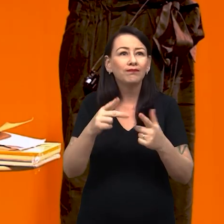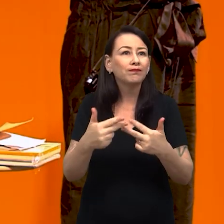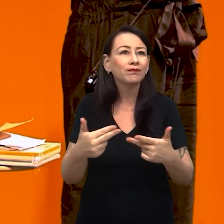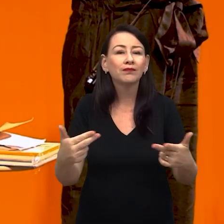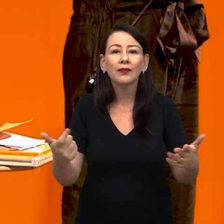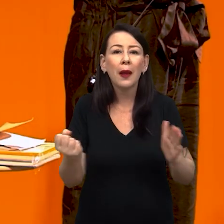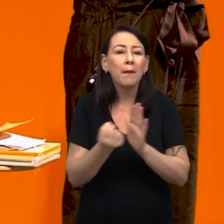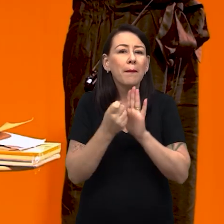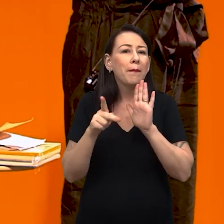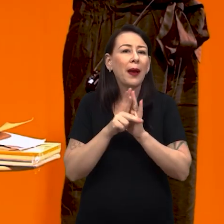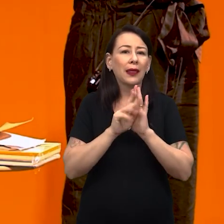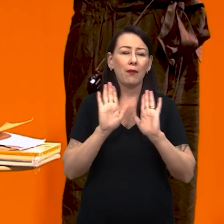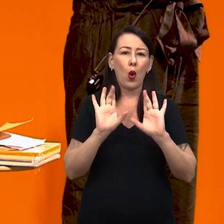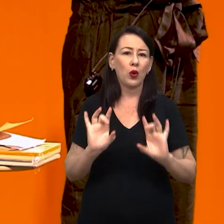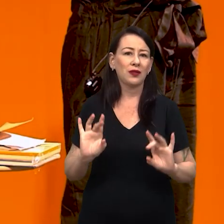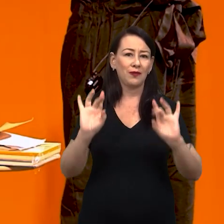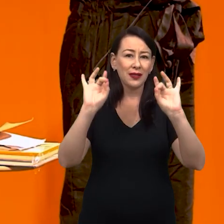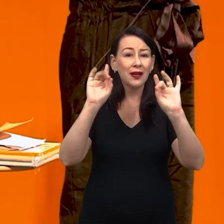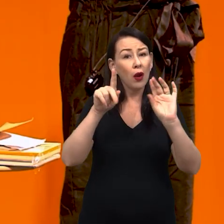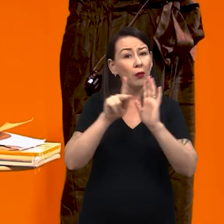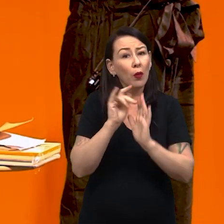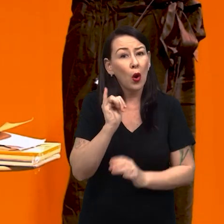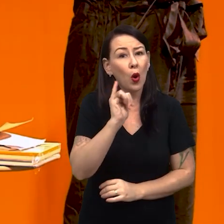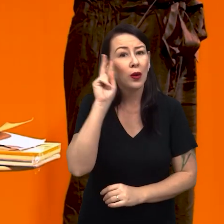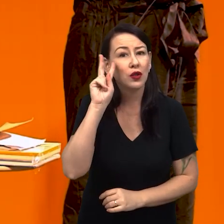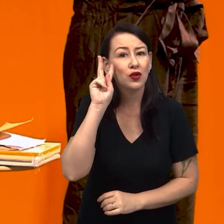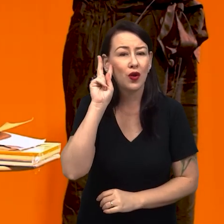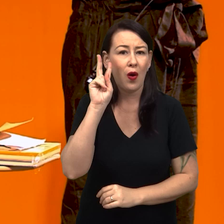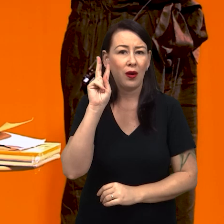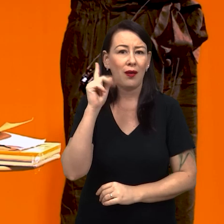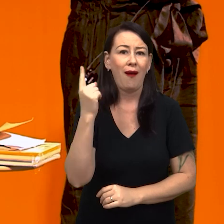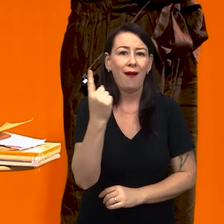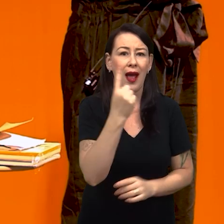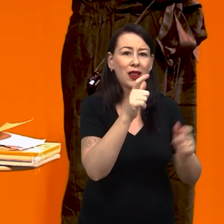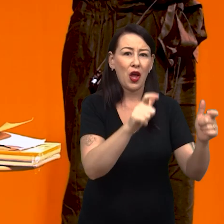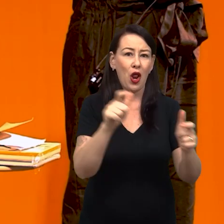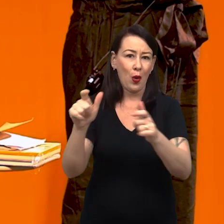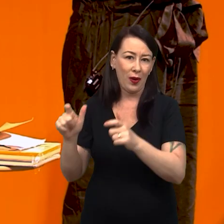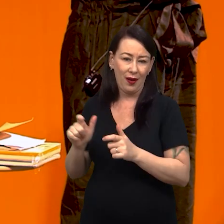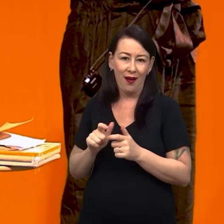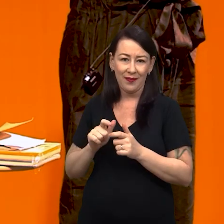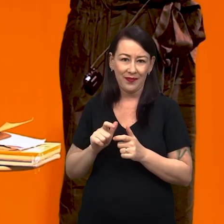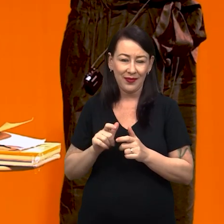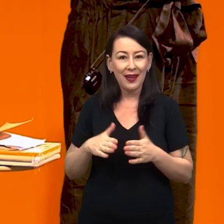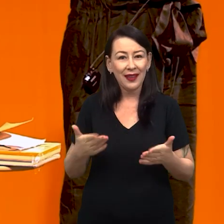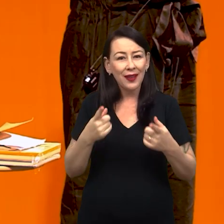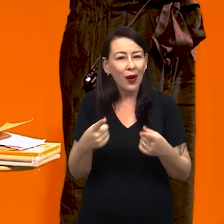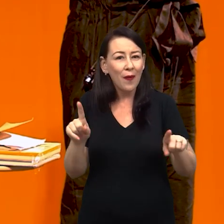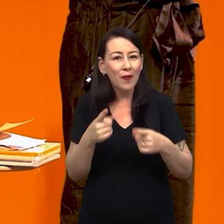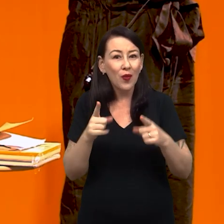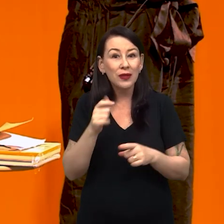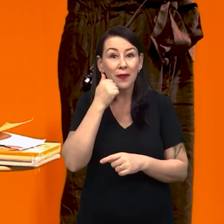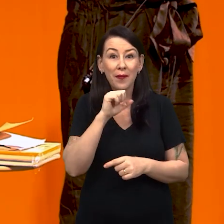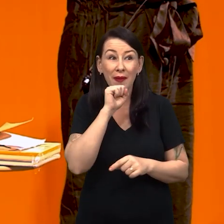são patrimônios, são preciosidades que contam a nossa história, que contam a história de cada lugar. Então, as cantigas, por exemplo,